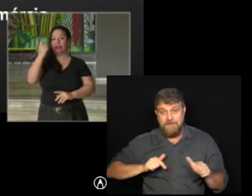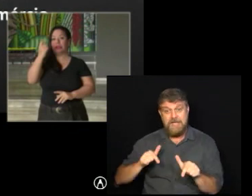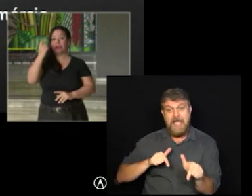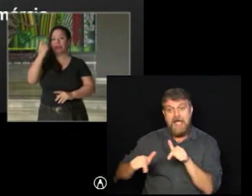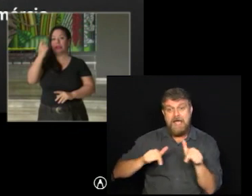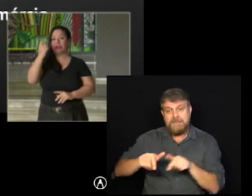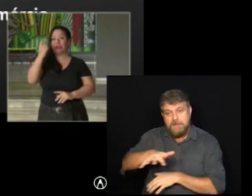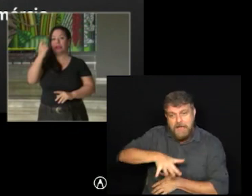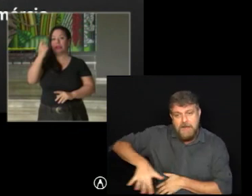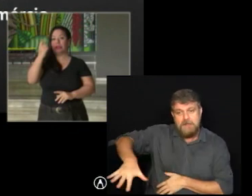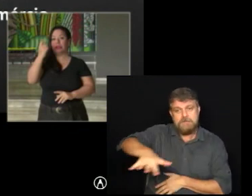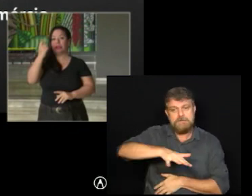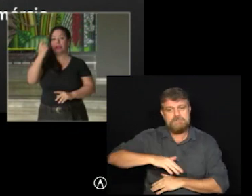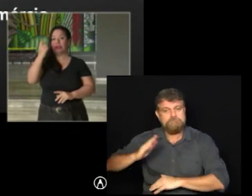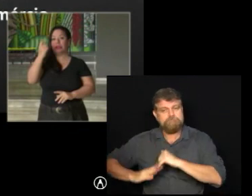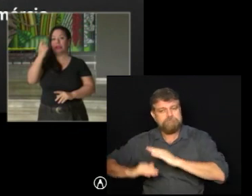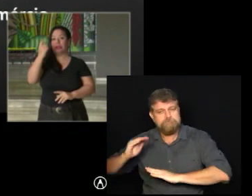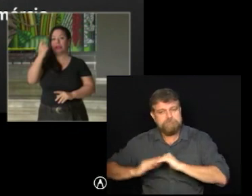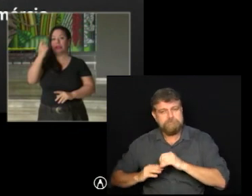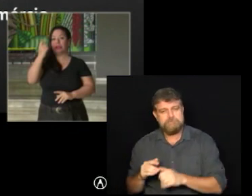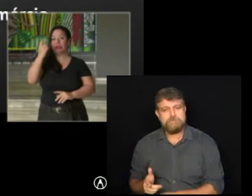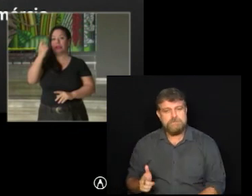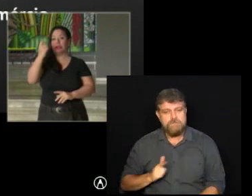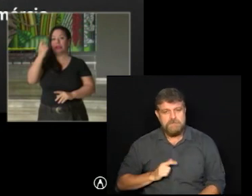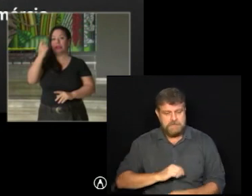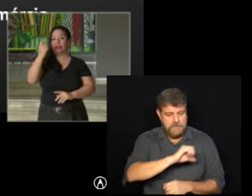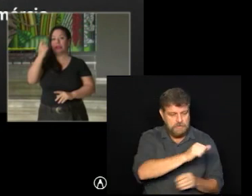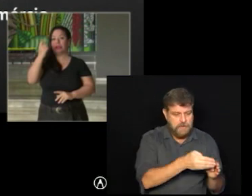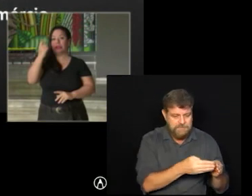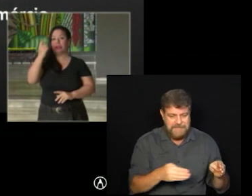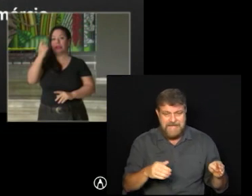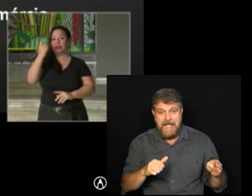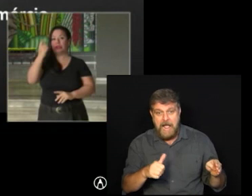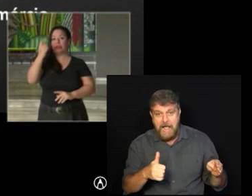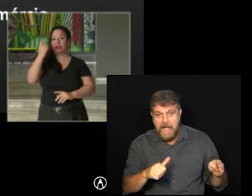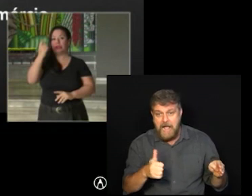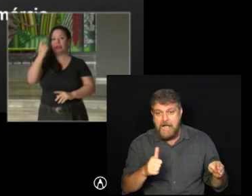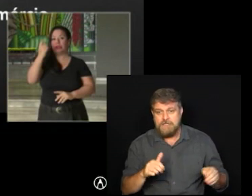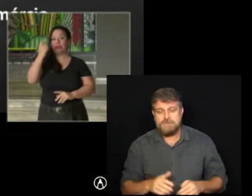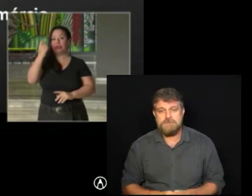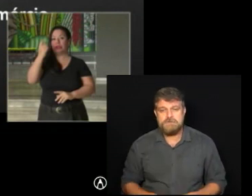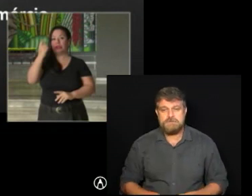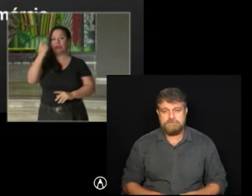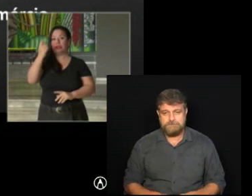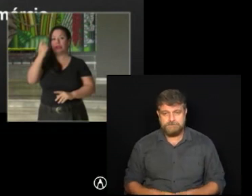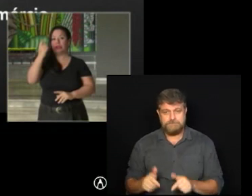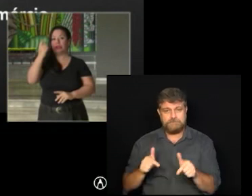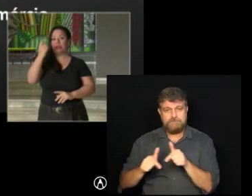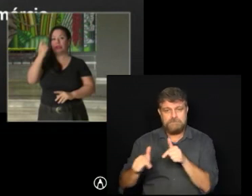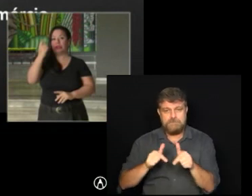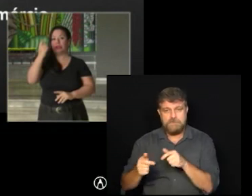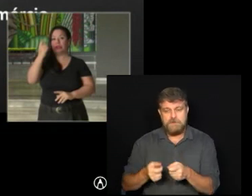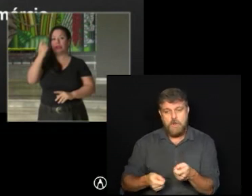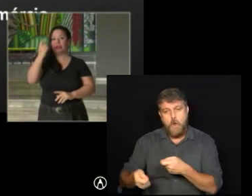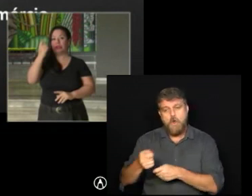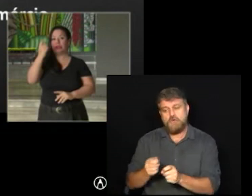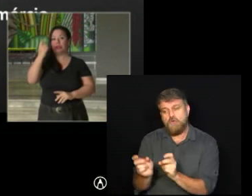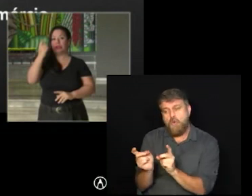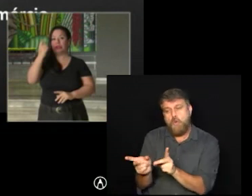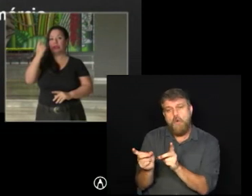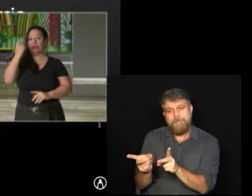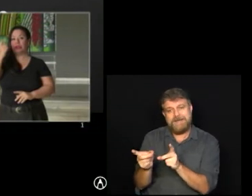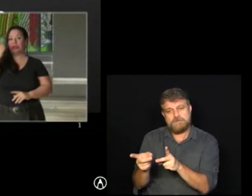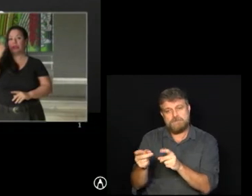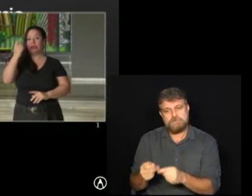horas da manhã, os trabalhadores de serviços. E das 9 horas da manhã às 11 horas da manhã, os trabalhadores